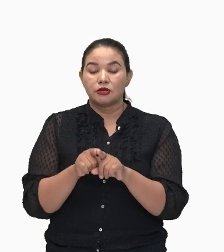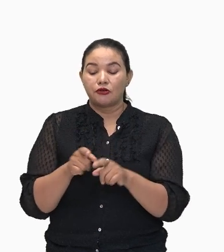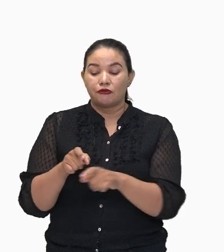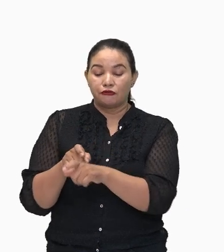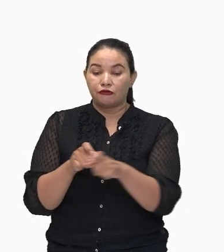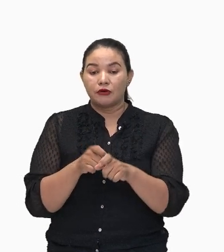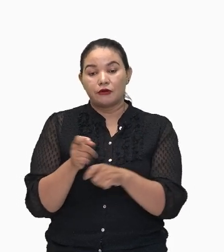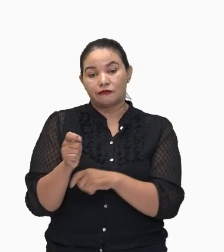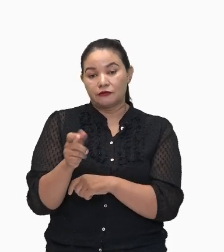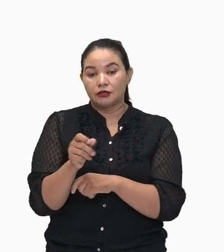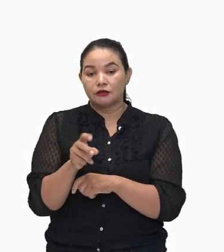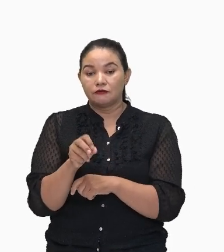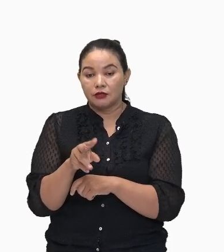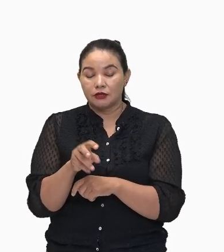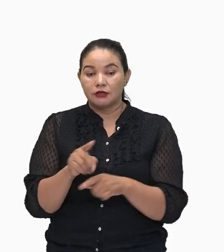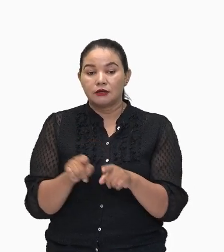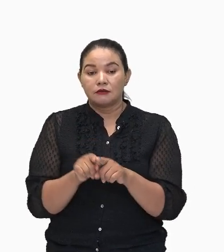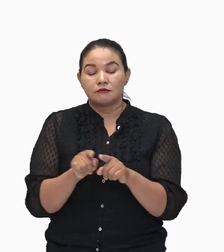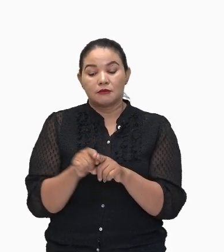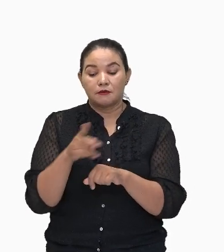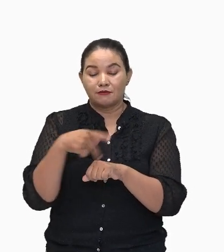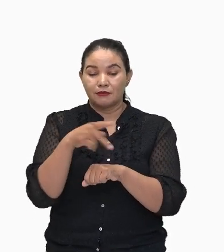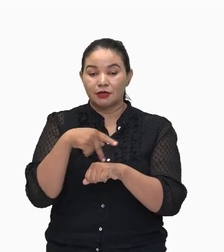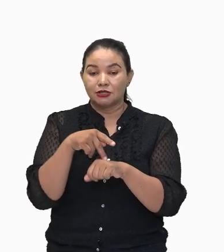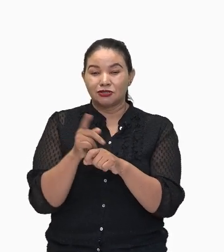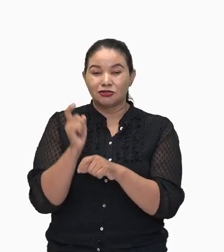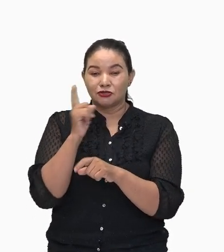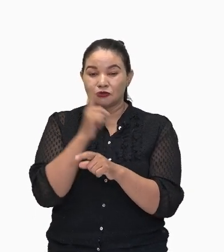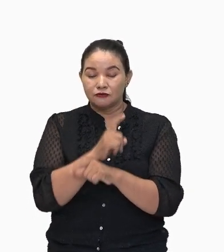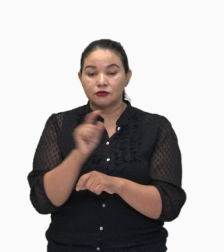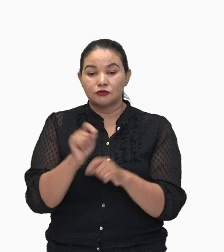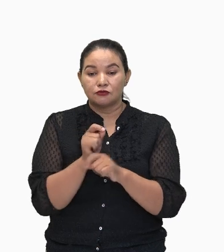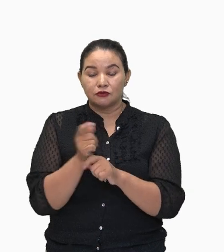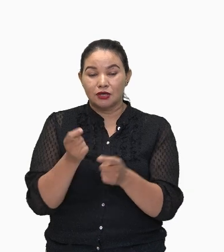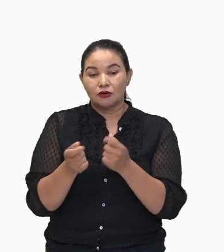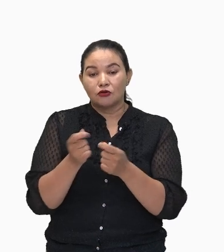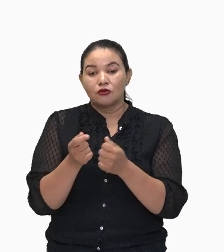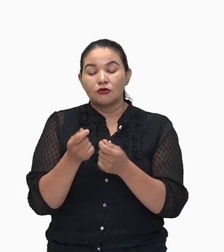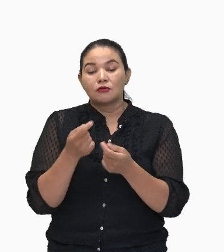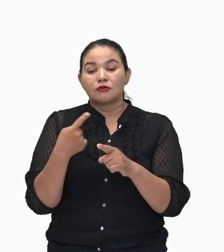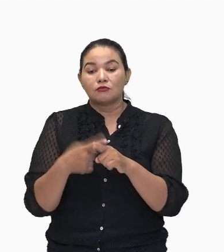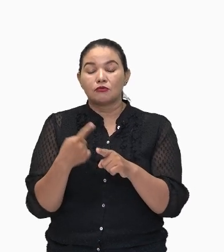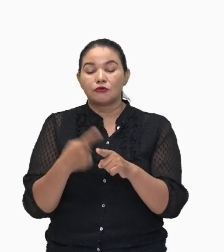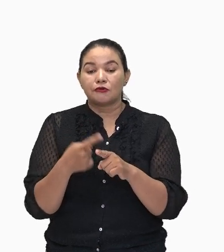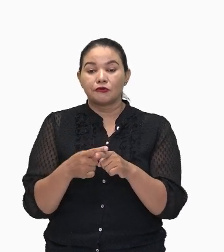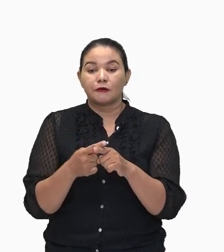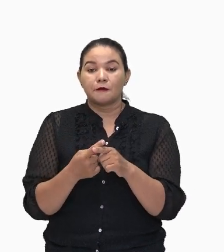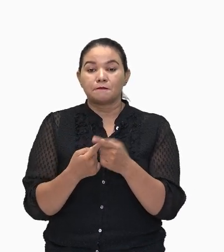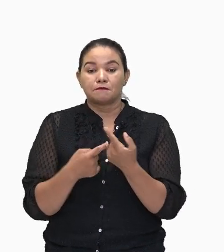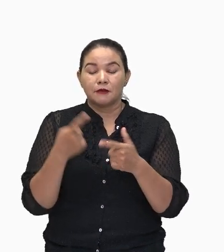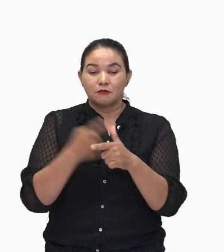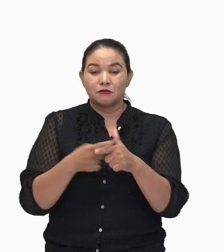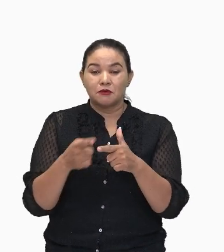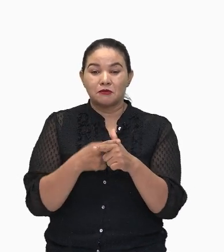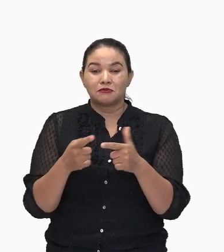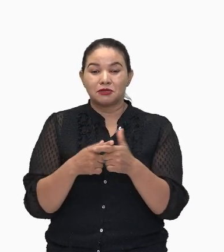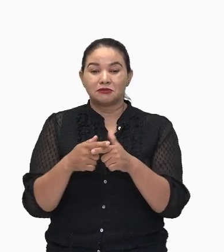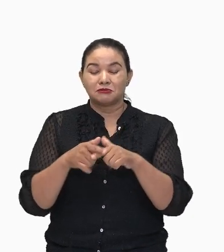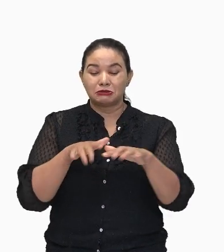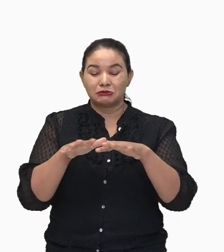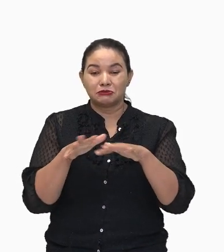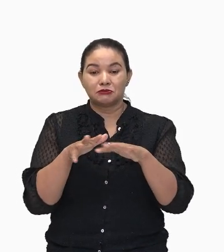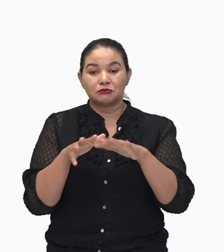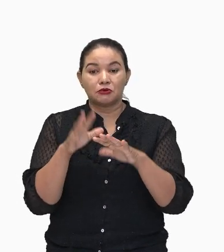país que enfrenta dificuldades na sua economia nacional devido ali a desastres naturais e também à